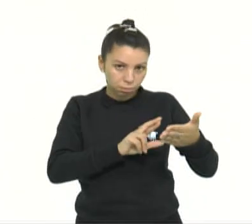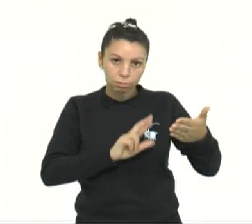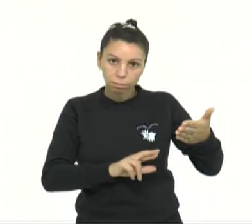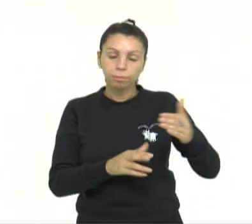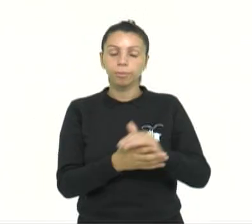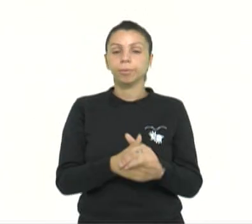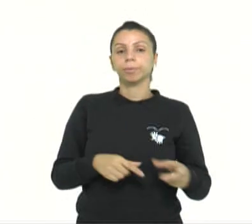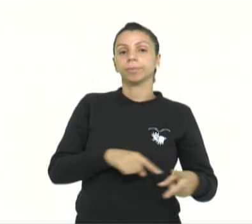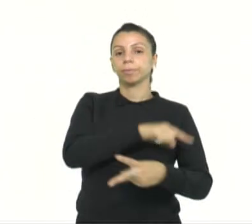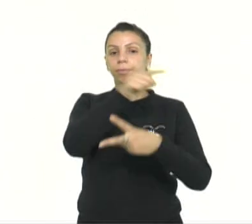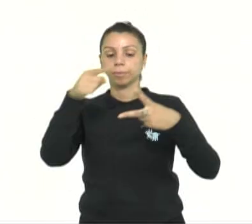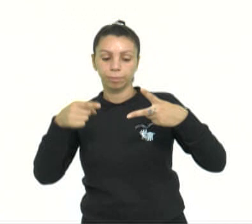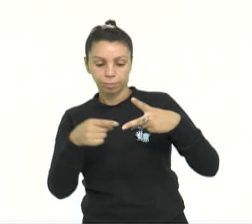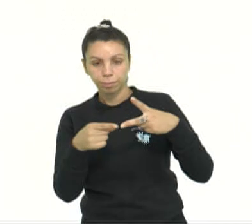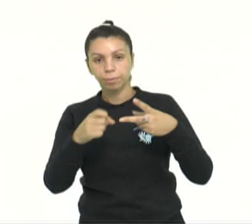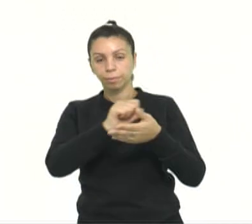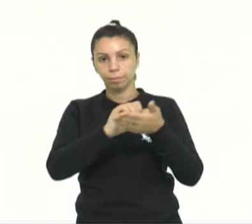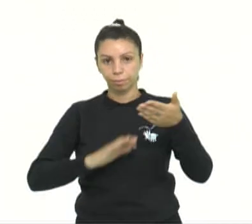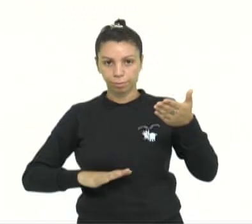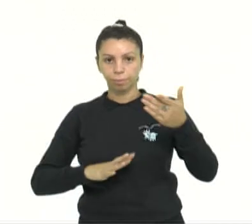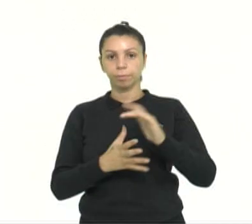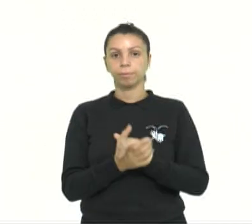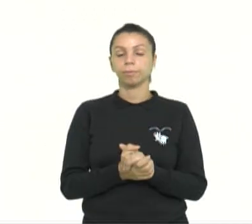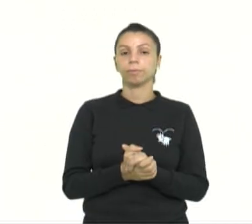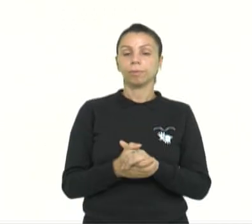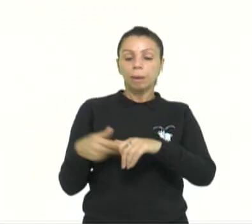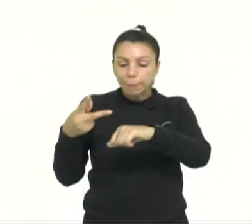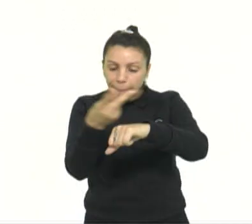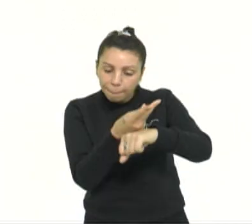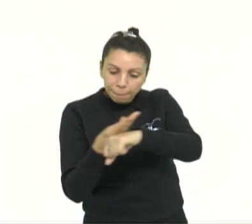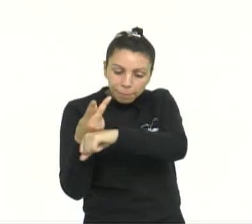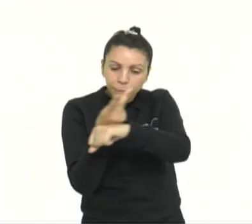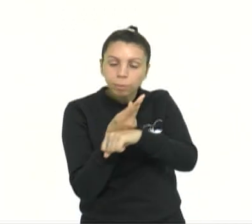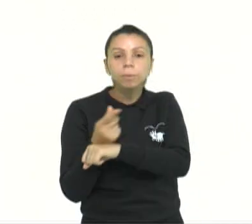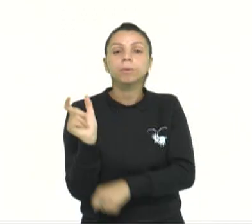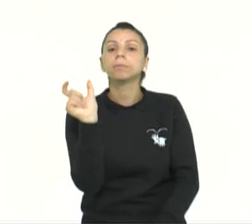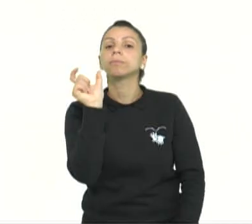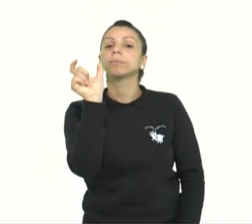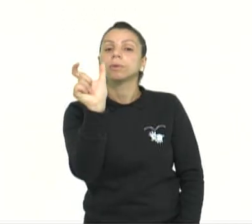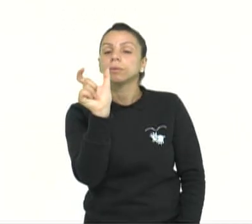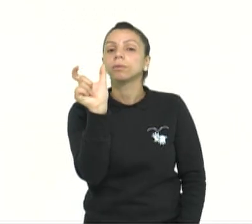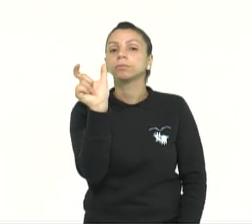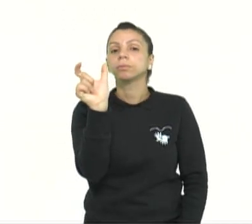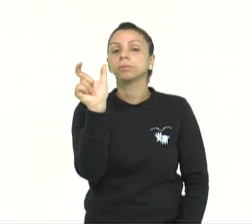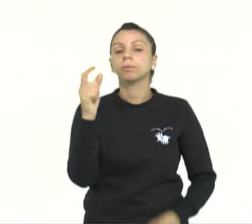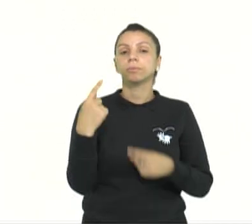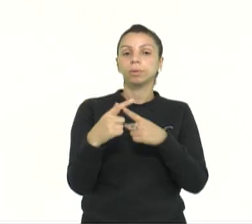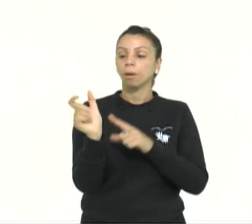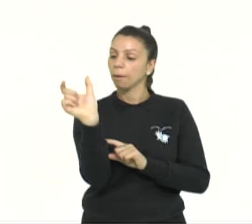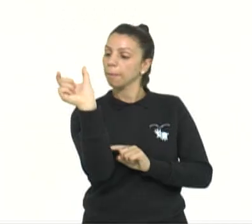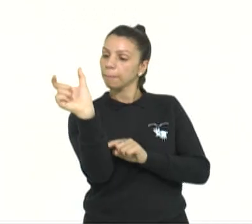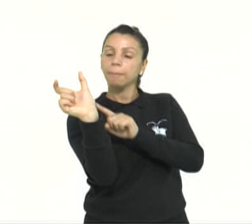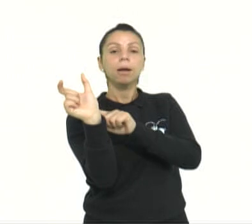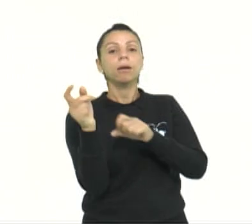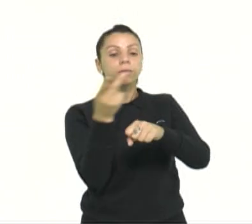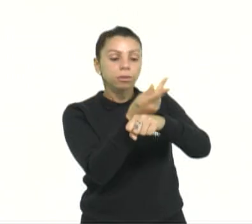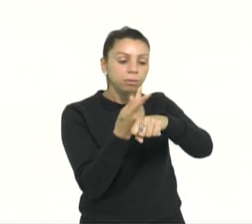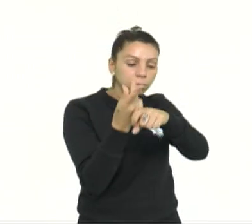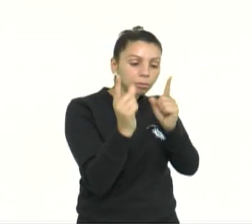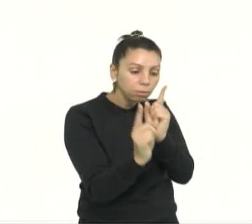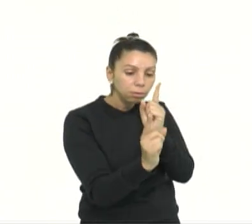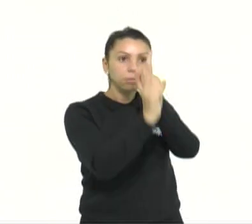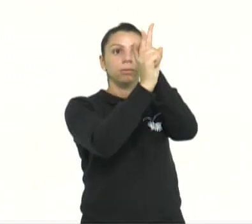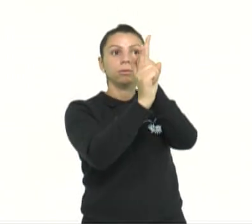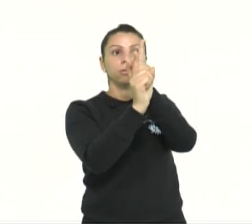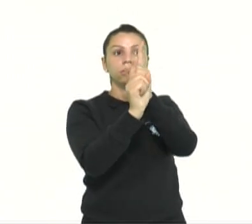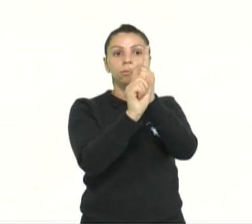O segundo exercício é um exercício de caça-palavras, onde as palavras que você tem que achar nesse